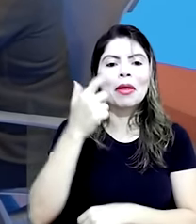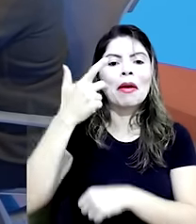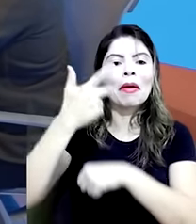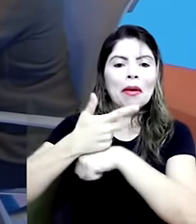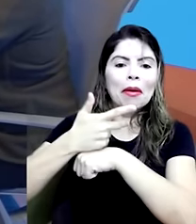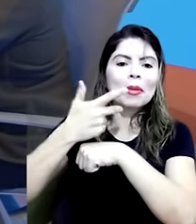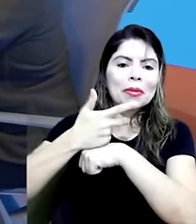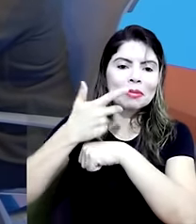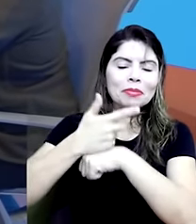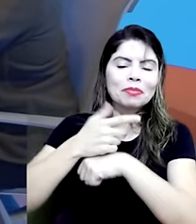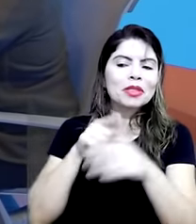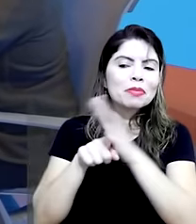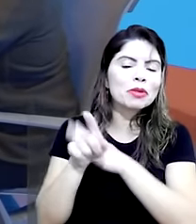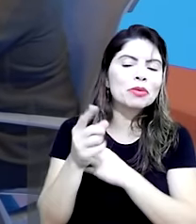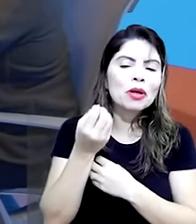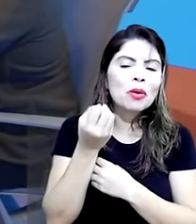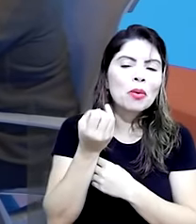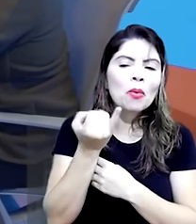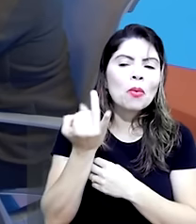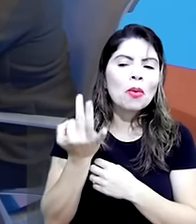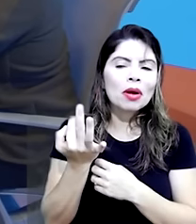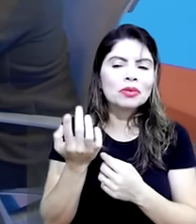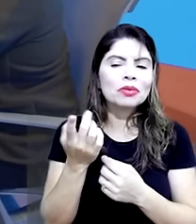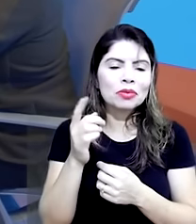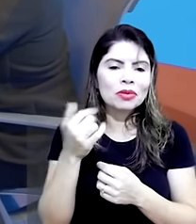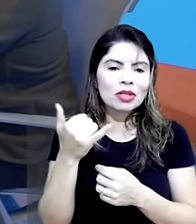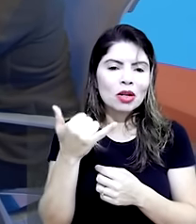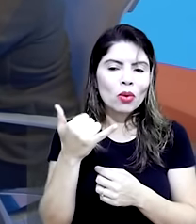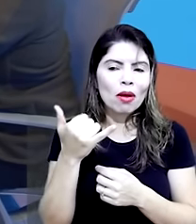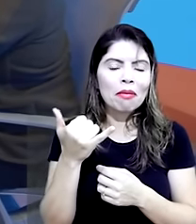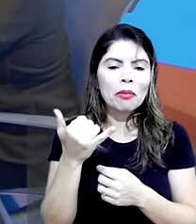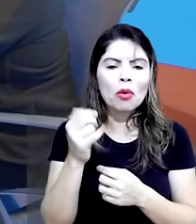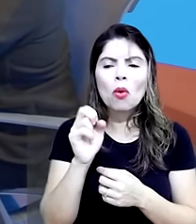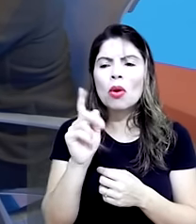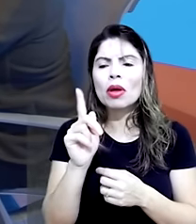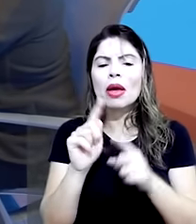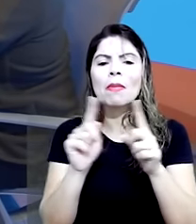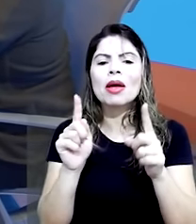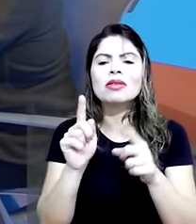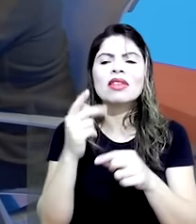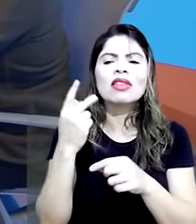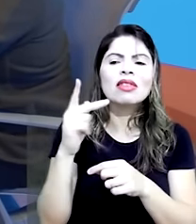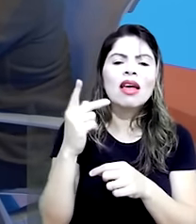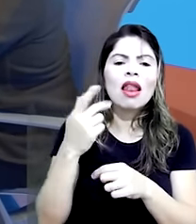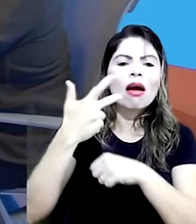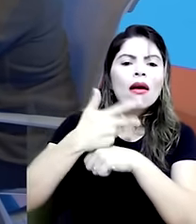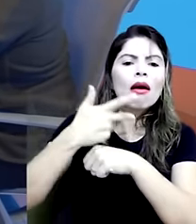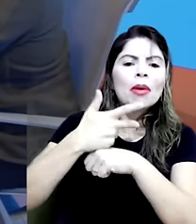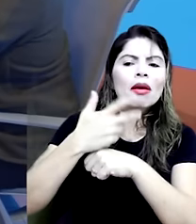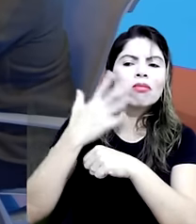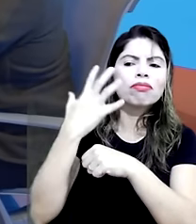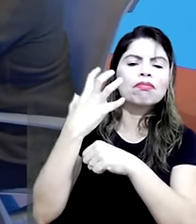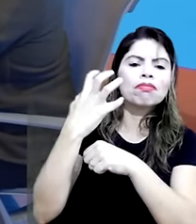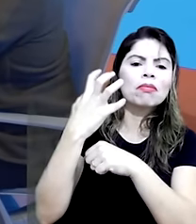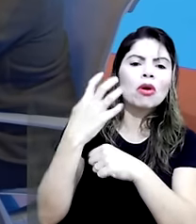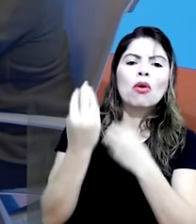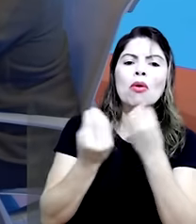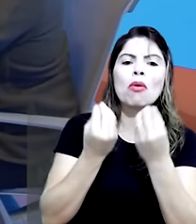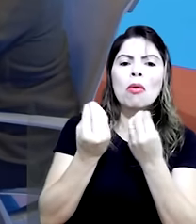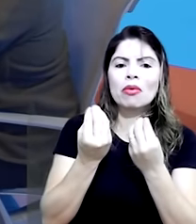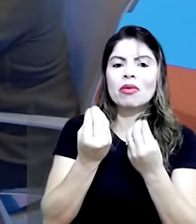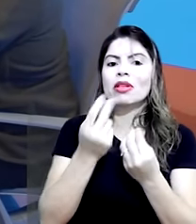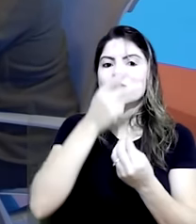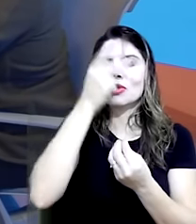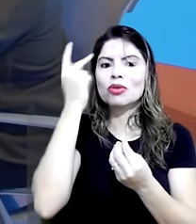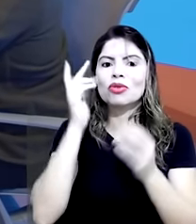pergunta o quê né quanto que cabe aí dentro né quanto que eu vou conseguir guardar a dentro de aplicativo E como que é a câmera Então as pessoas já